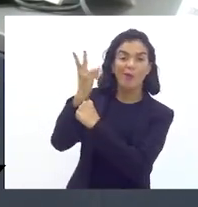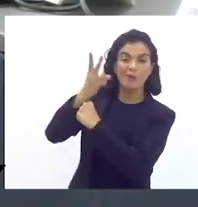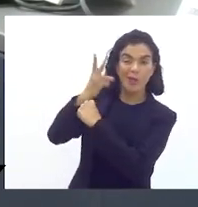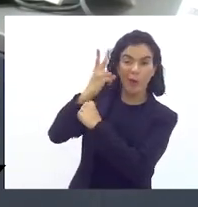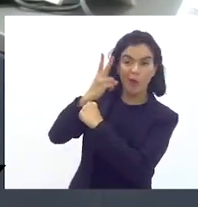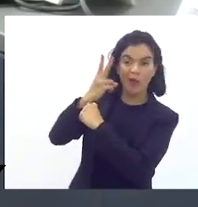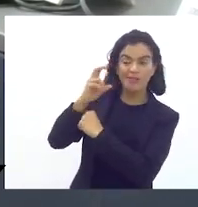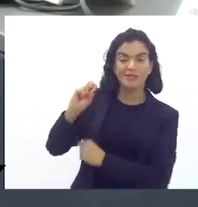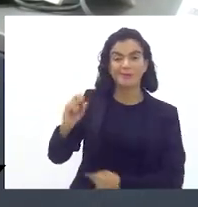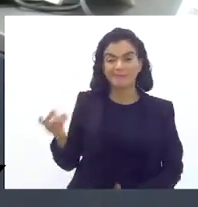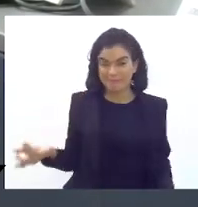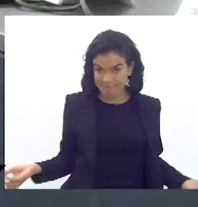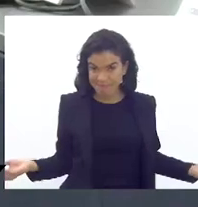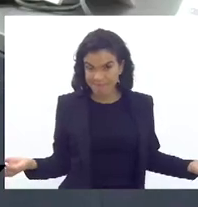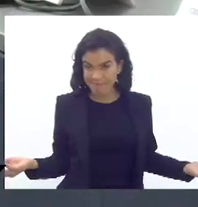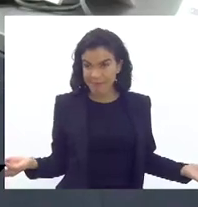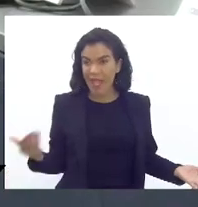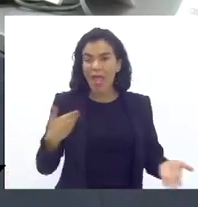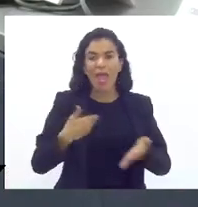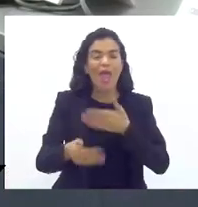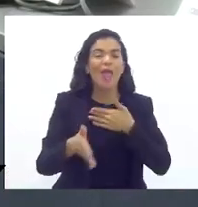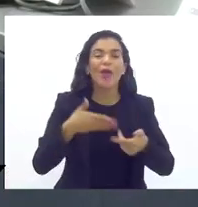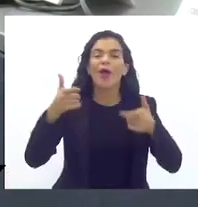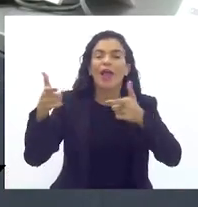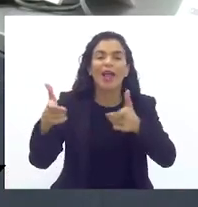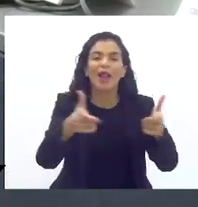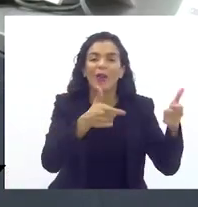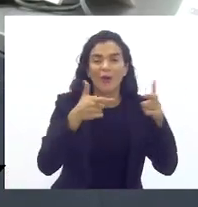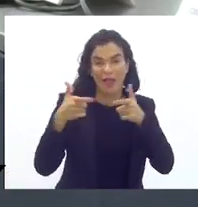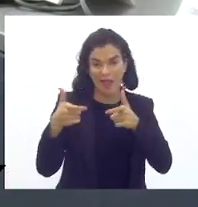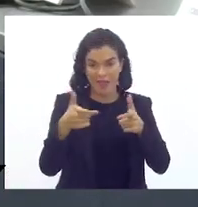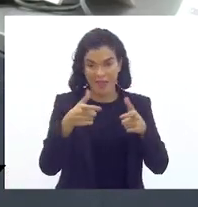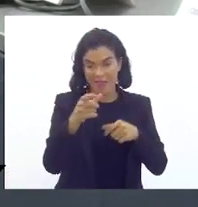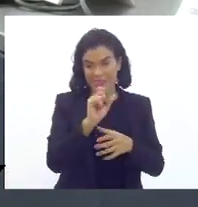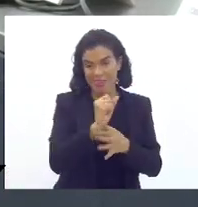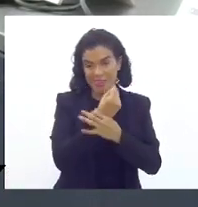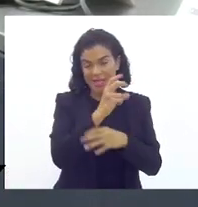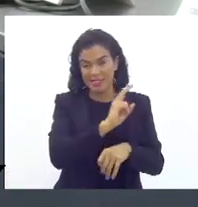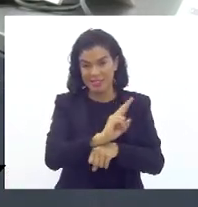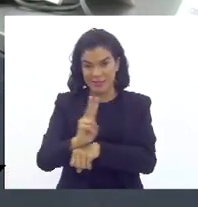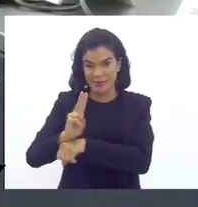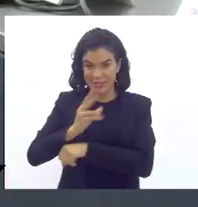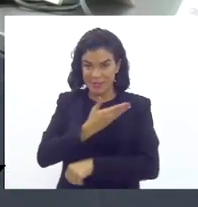e isso é em qualquer lugar na segurança pública